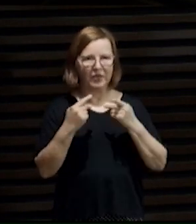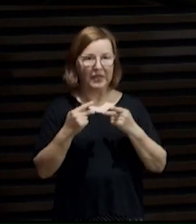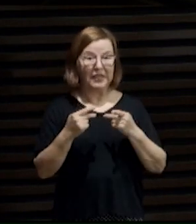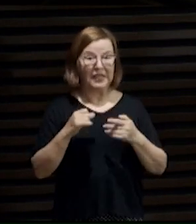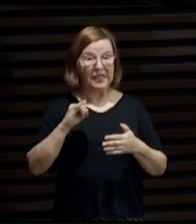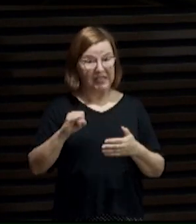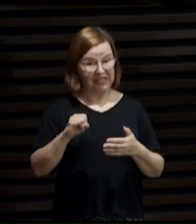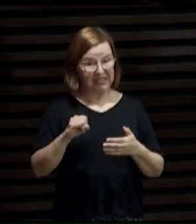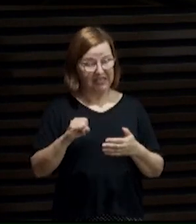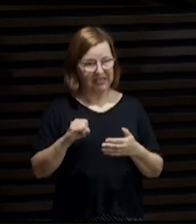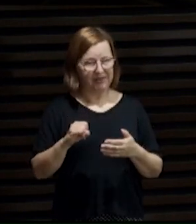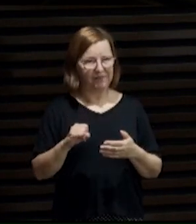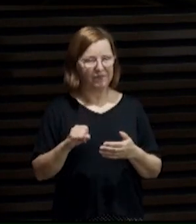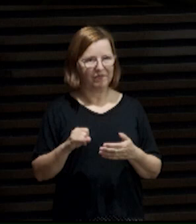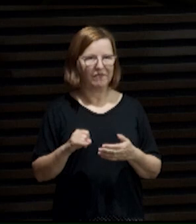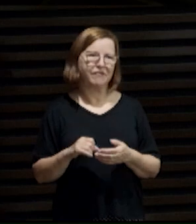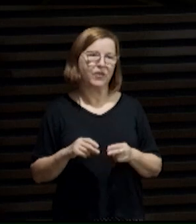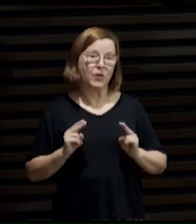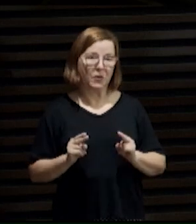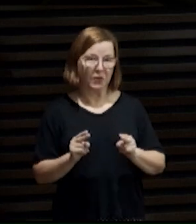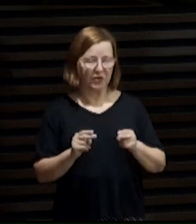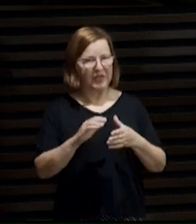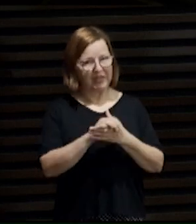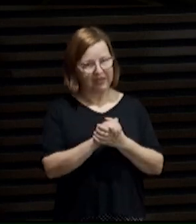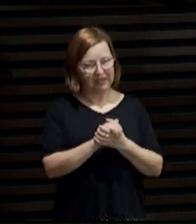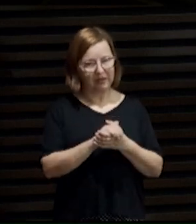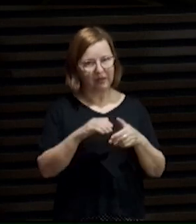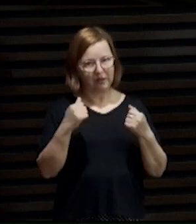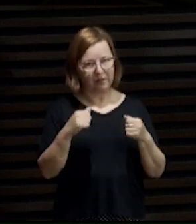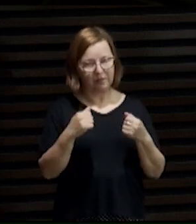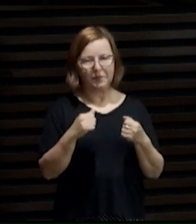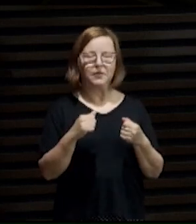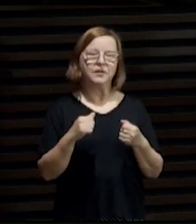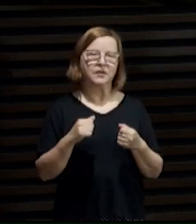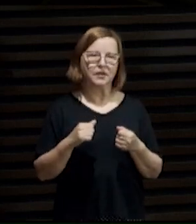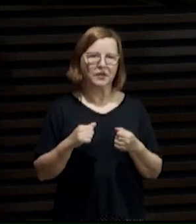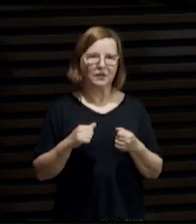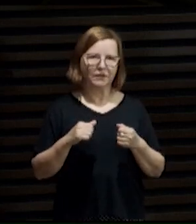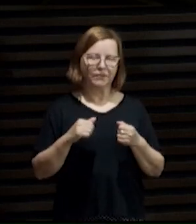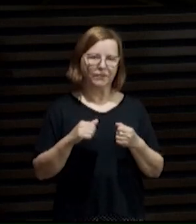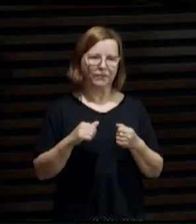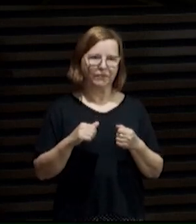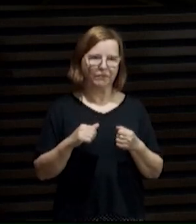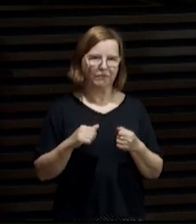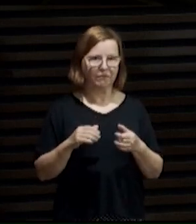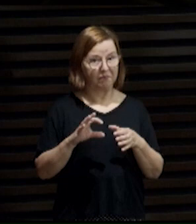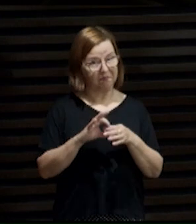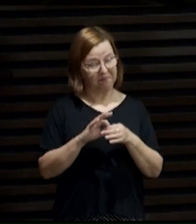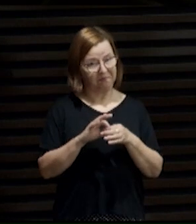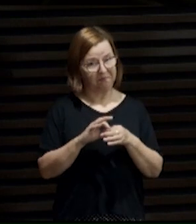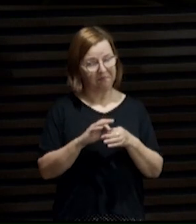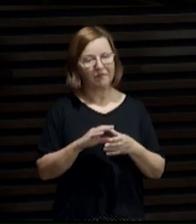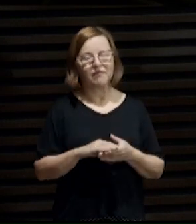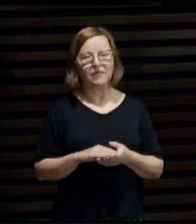casados, que elas devem permanecer no pacto com seu marido. É assim que deve ser. Porque o casamento